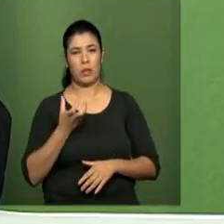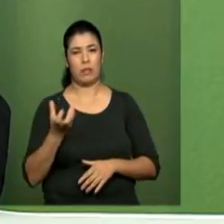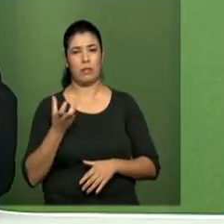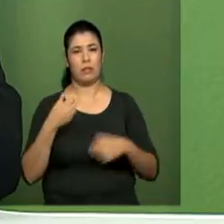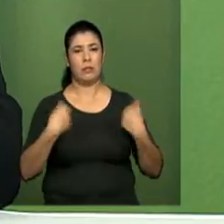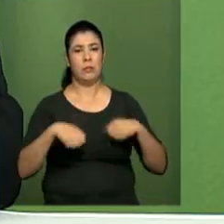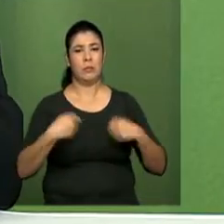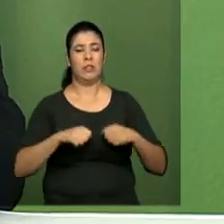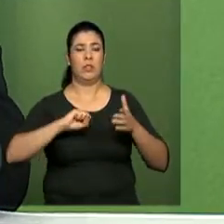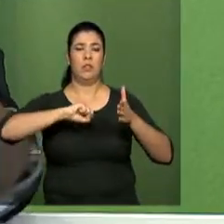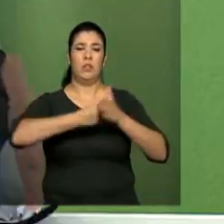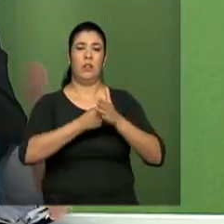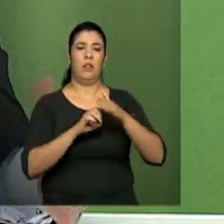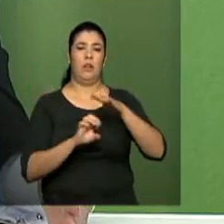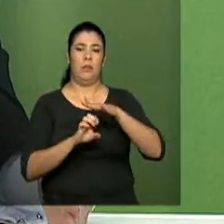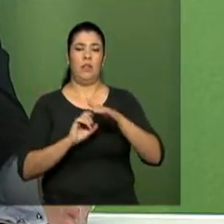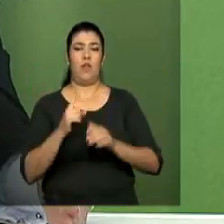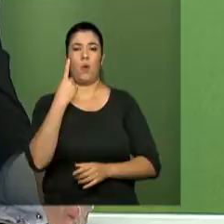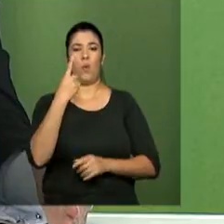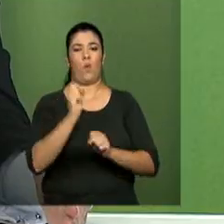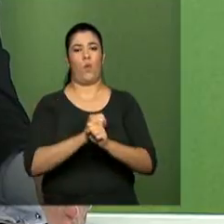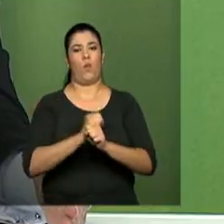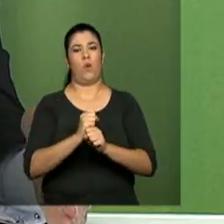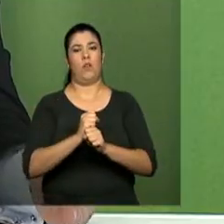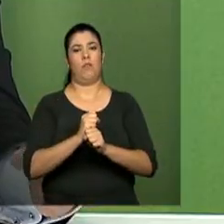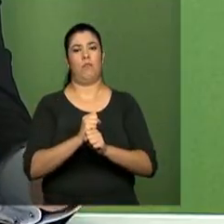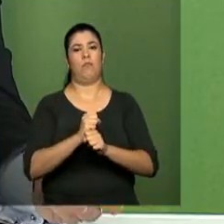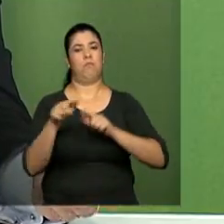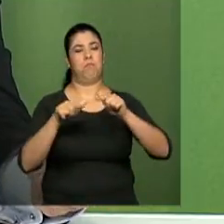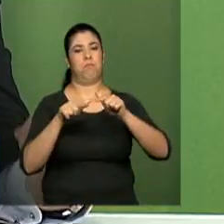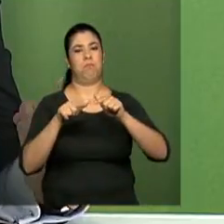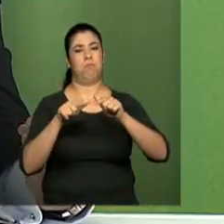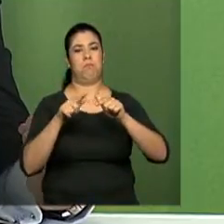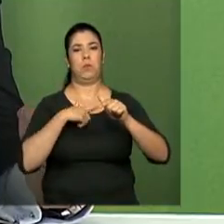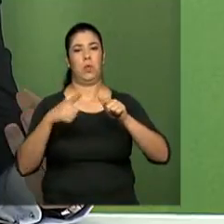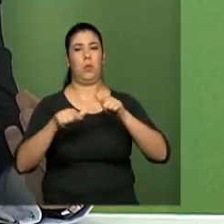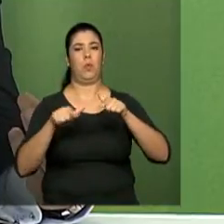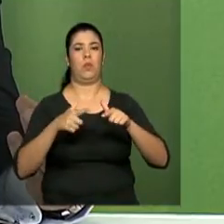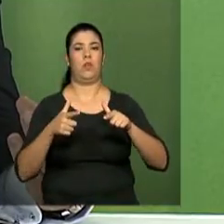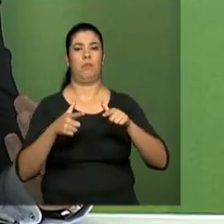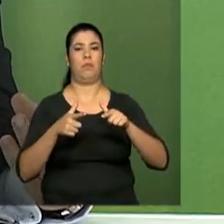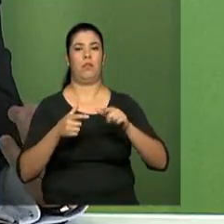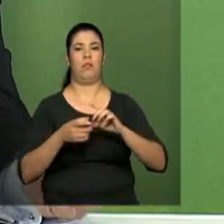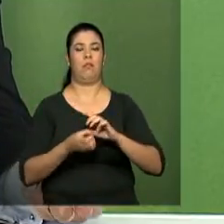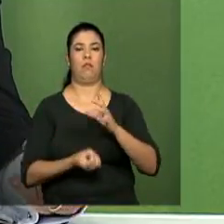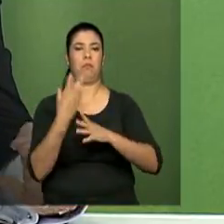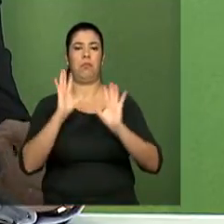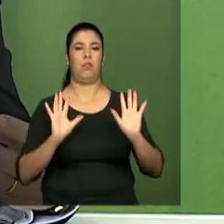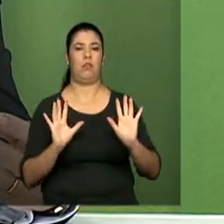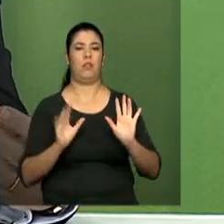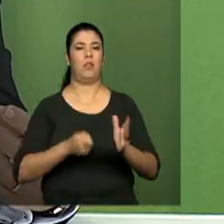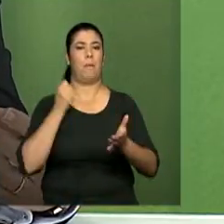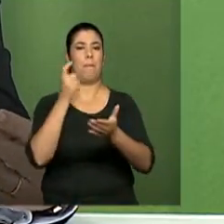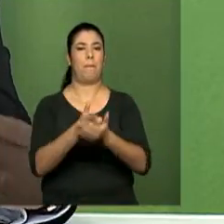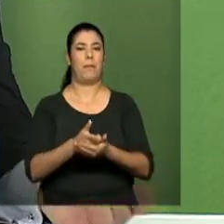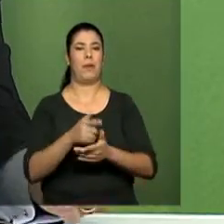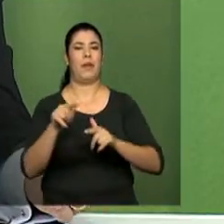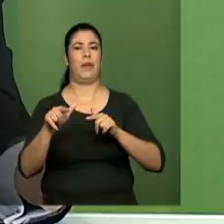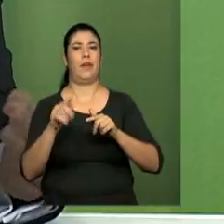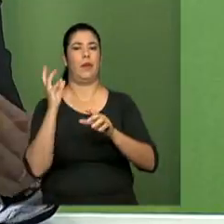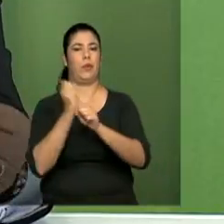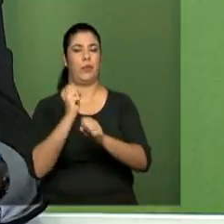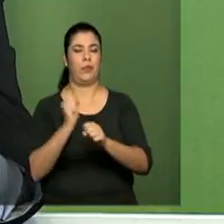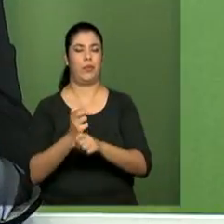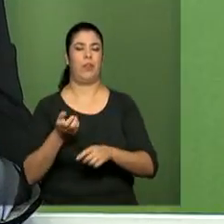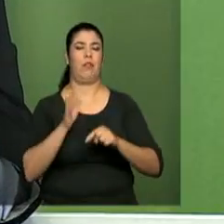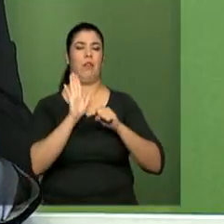ficar com uma empresa um ano aberta sem funcionar pagando contador pagando o imposto pagando obrigação